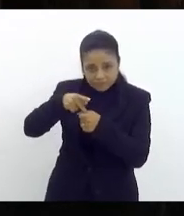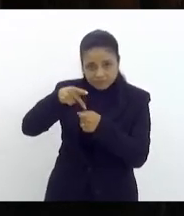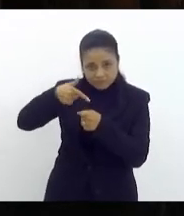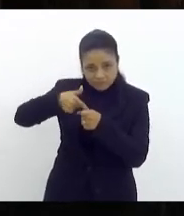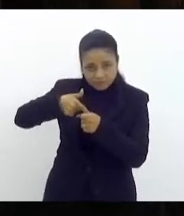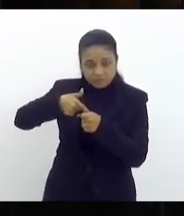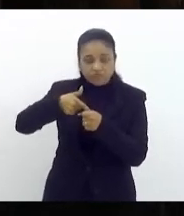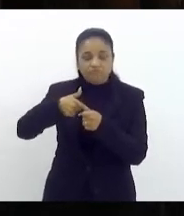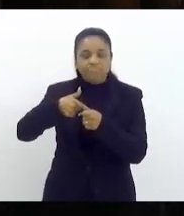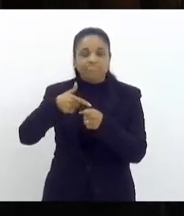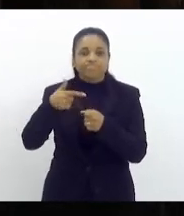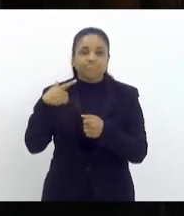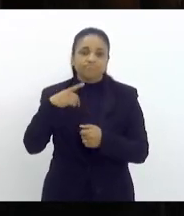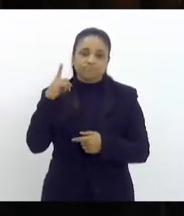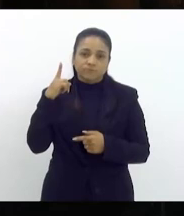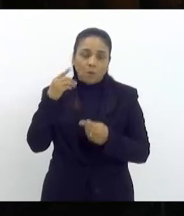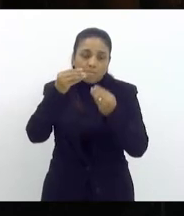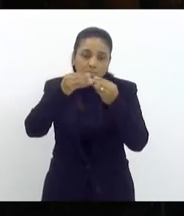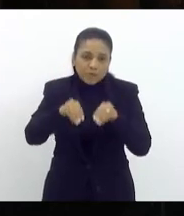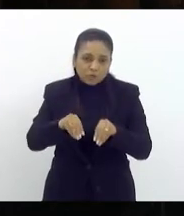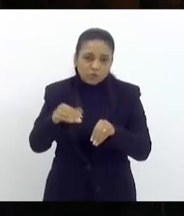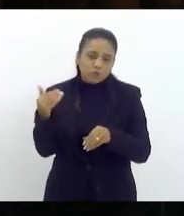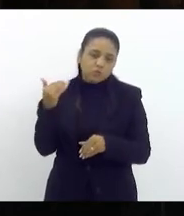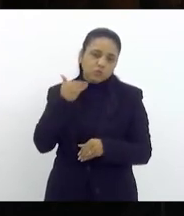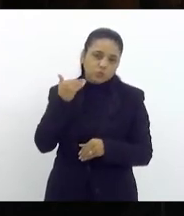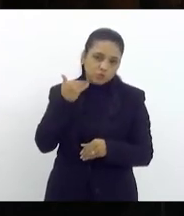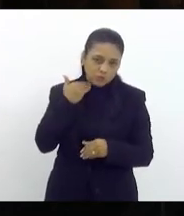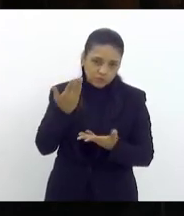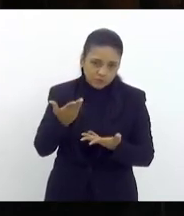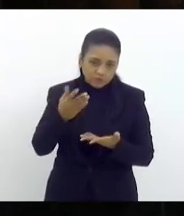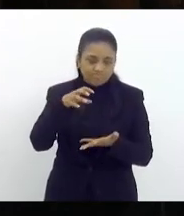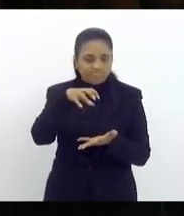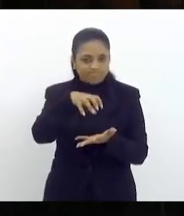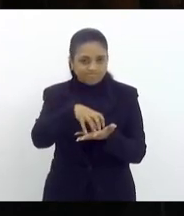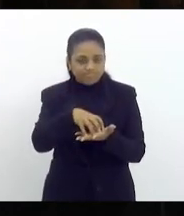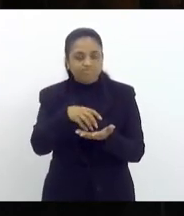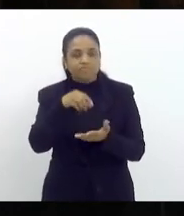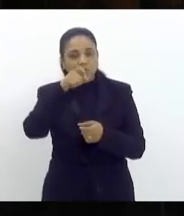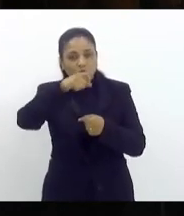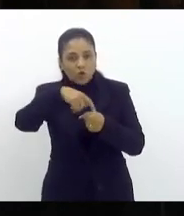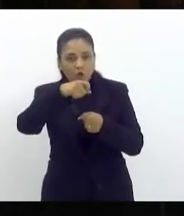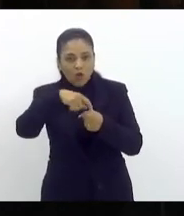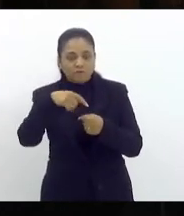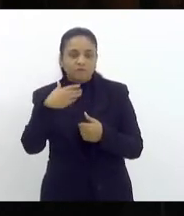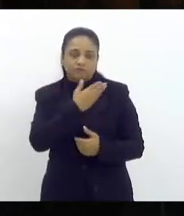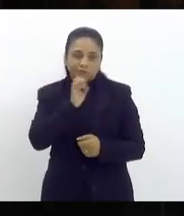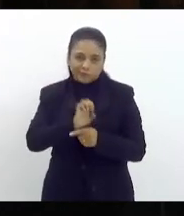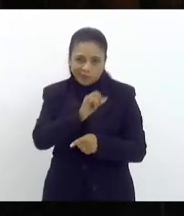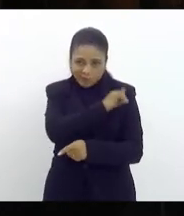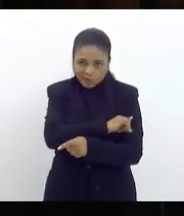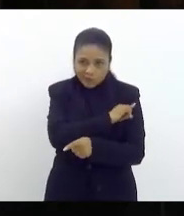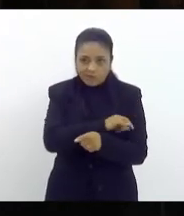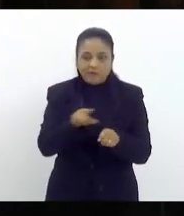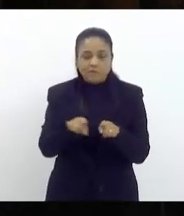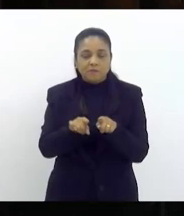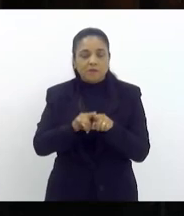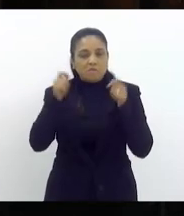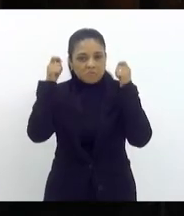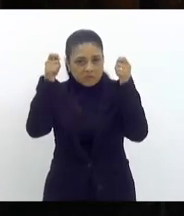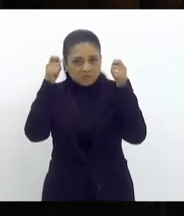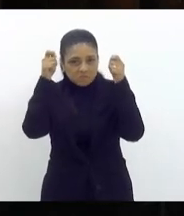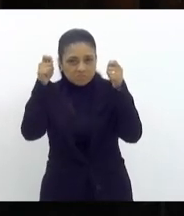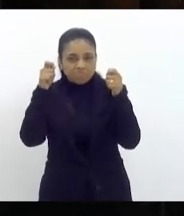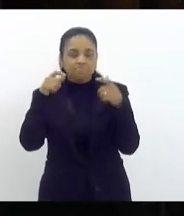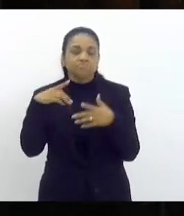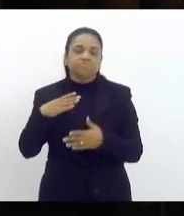municípios o Rio de Janeiro e seus líderes políticos estão esperançosos por um novo pacto federativo de acordo com as manifestações do